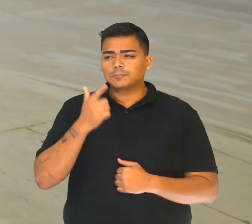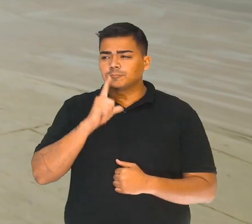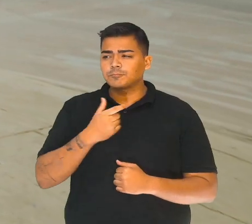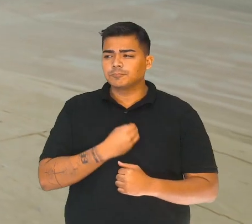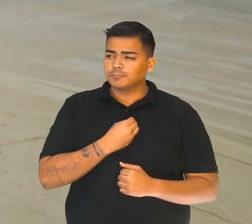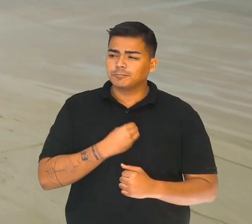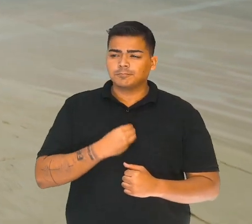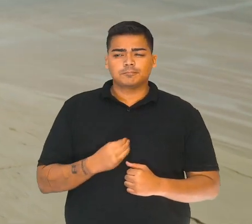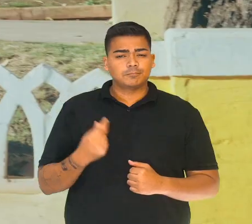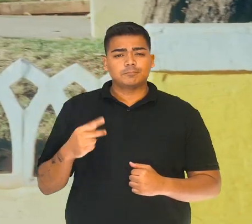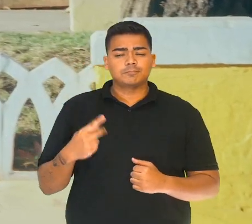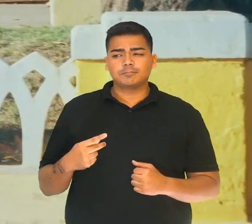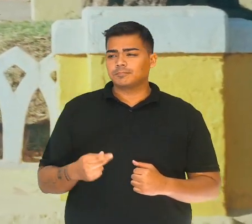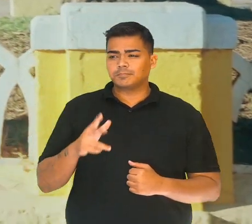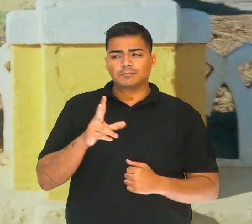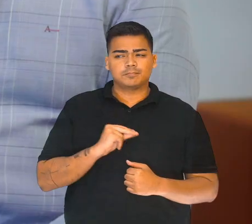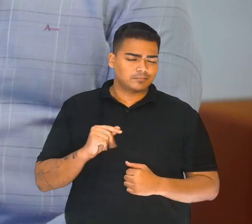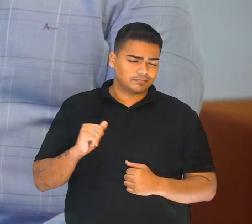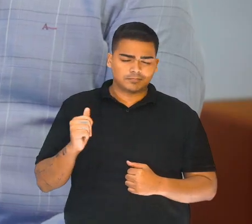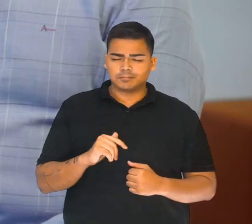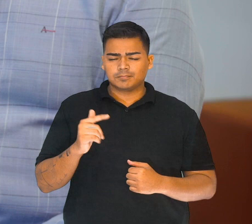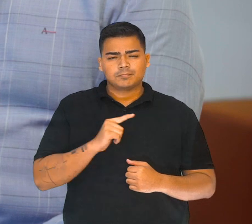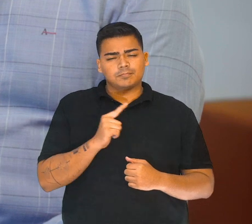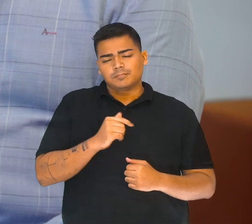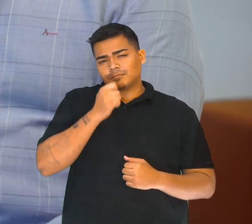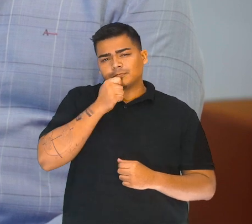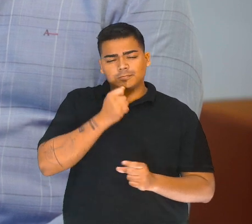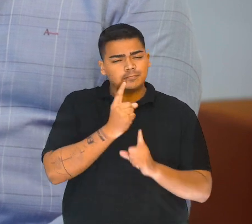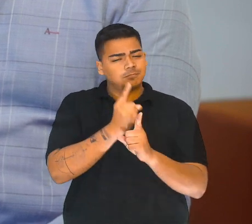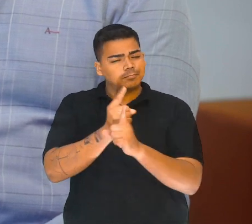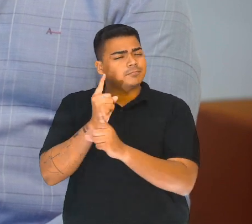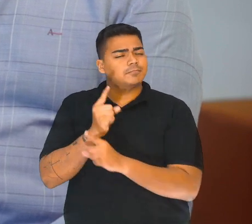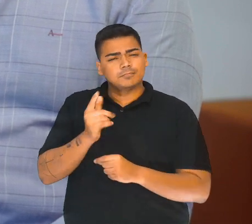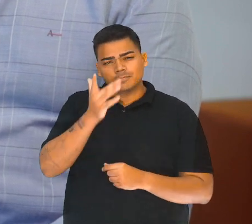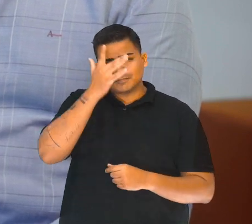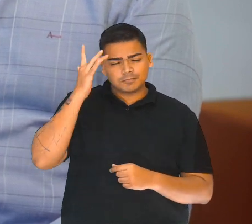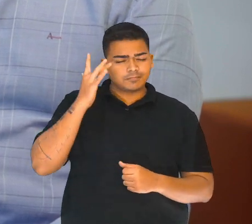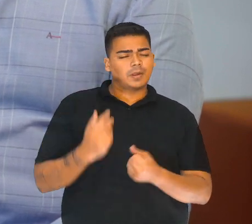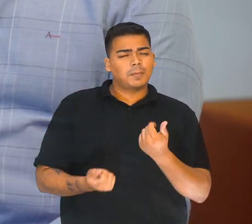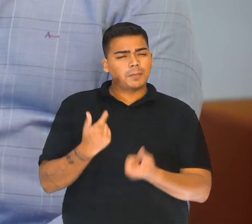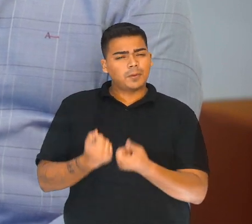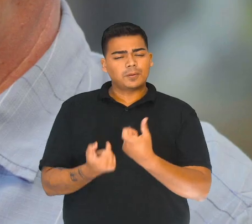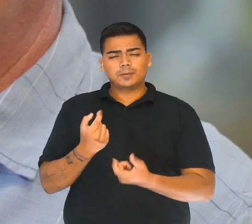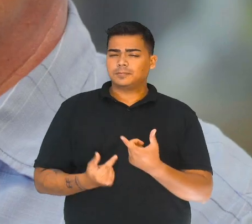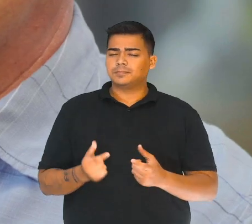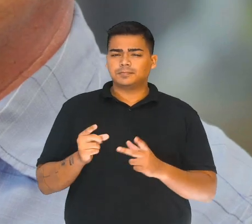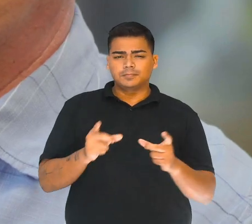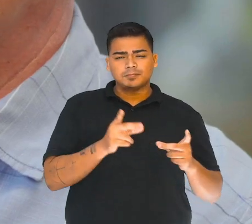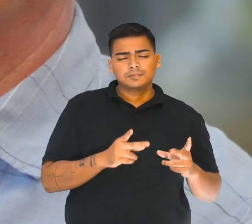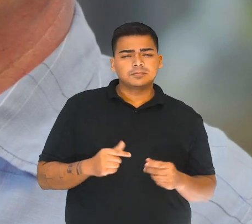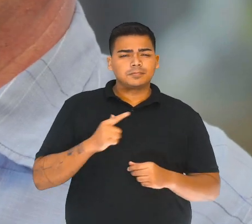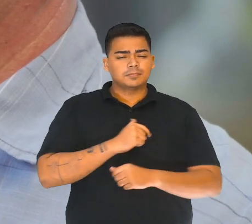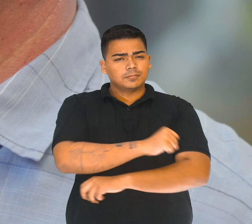Eu acho que o viver aqui ainda é passear no coreto da praça, encontrar com pipoqueiro, ainda